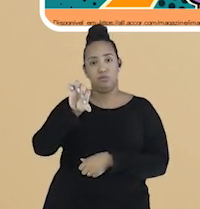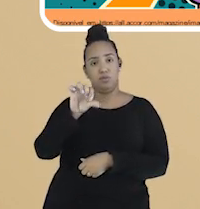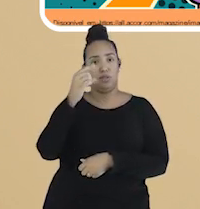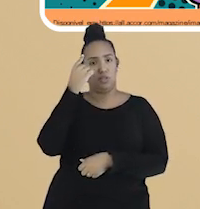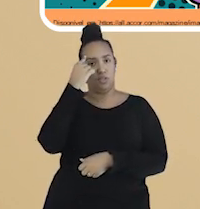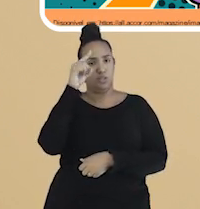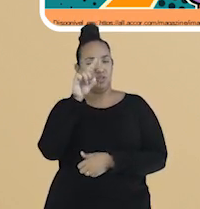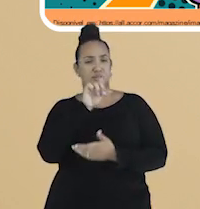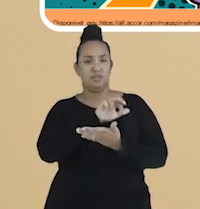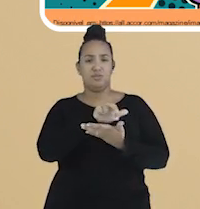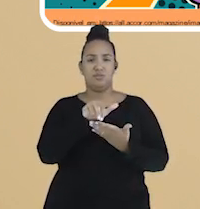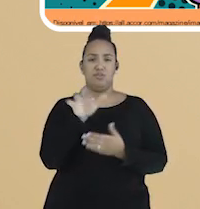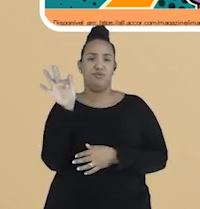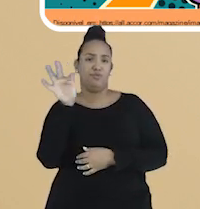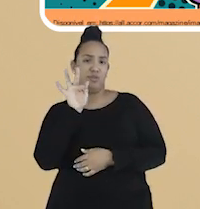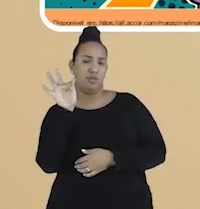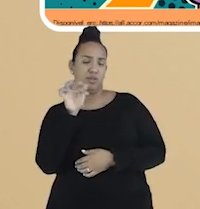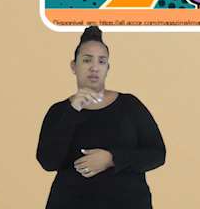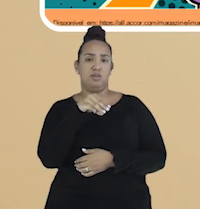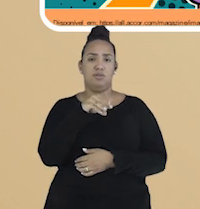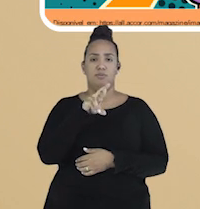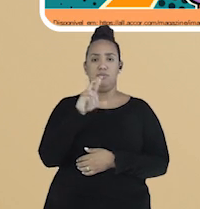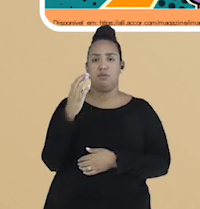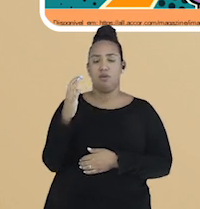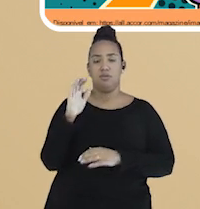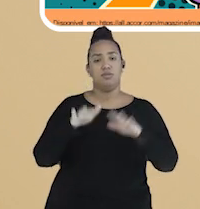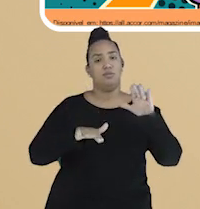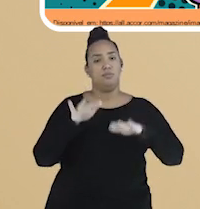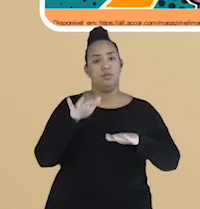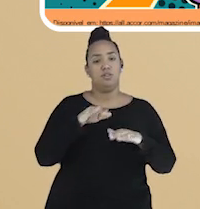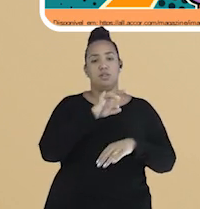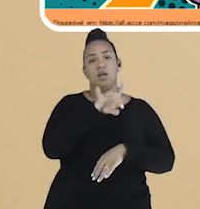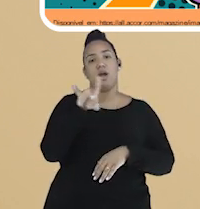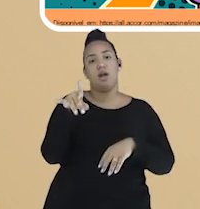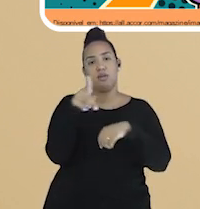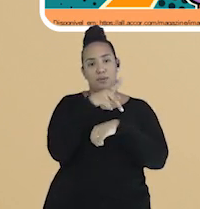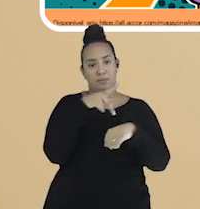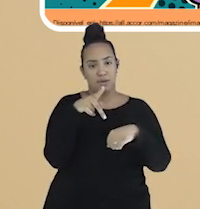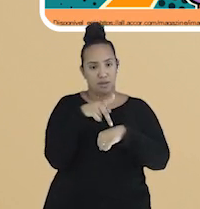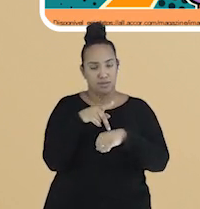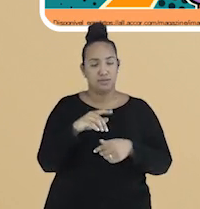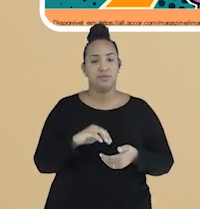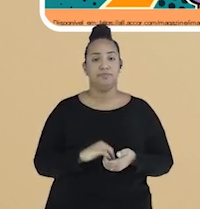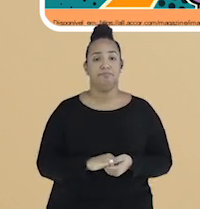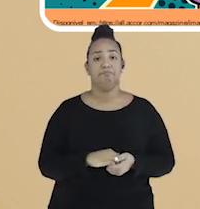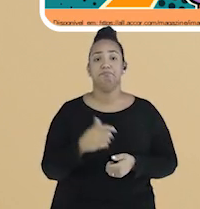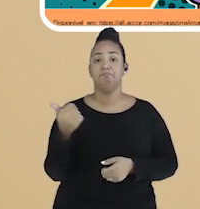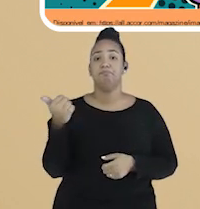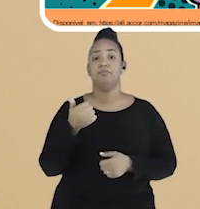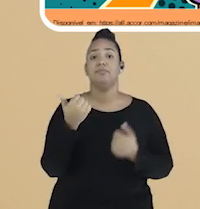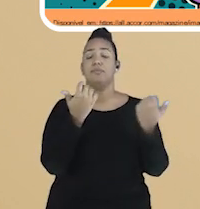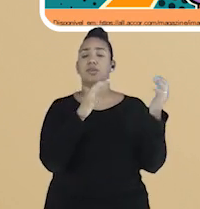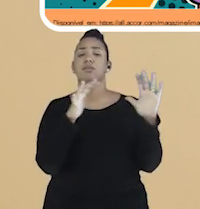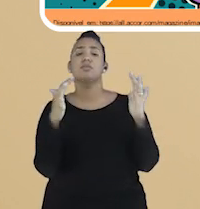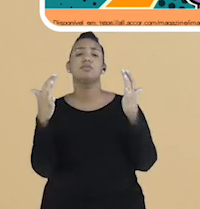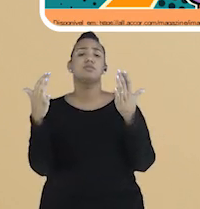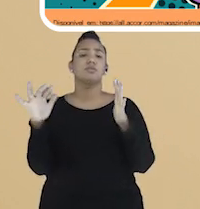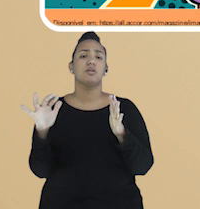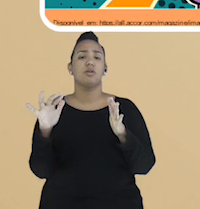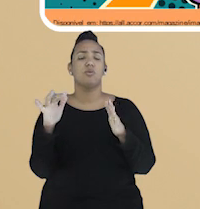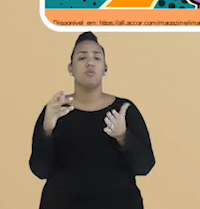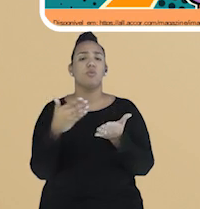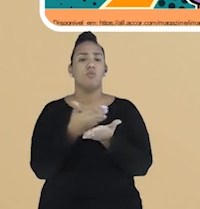diferentes dias de fevereiro e março, a depender do país. A primeira celebração deu-se